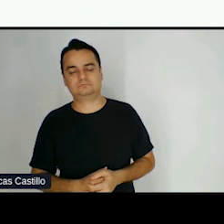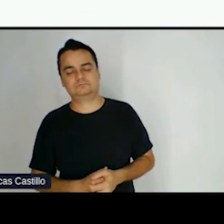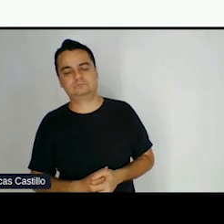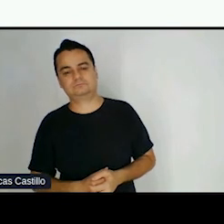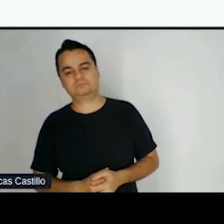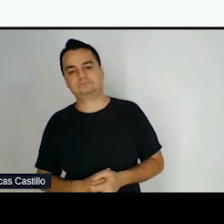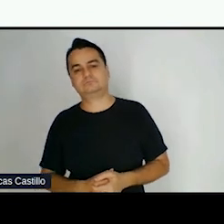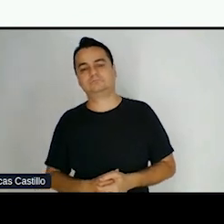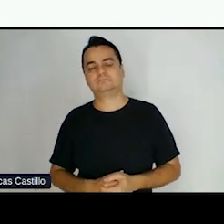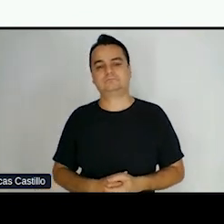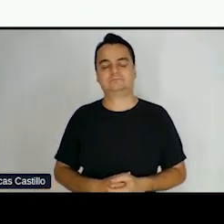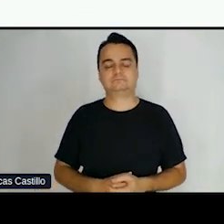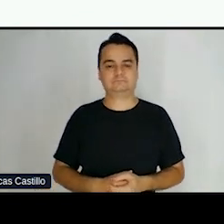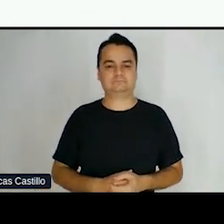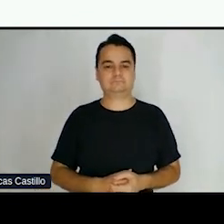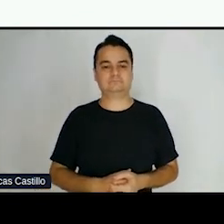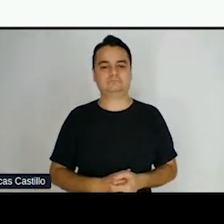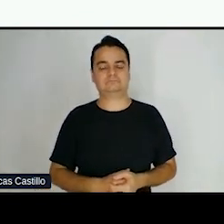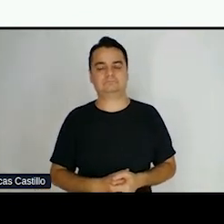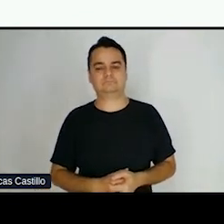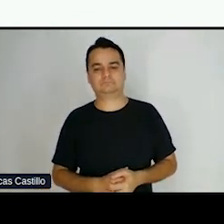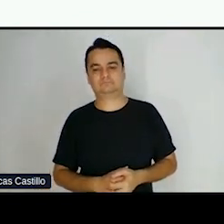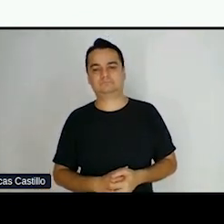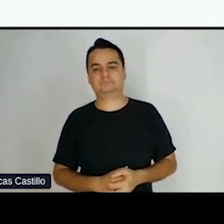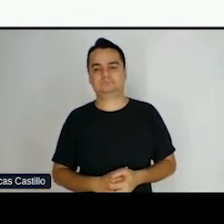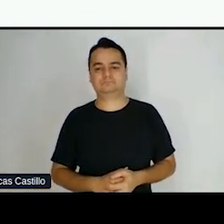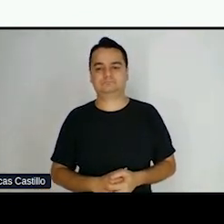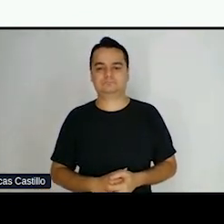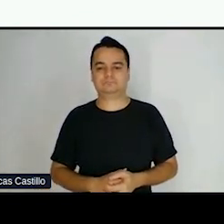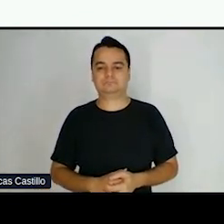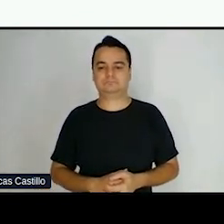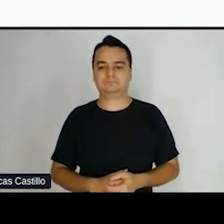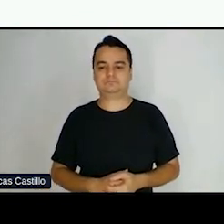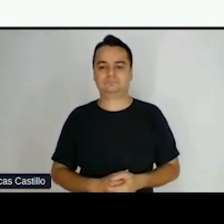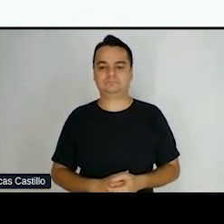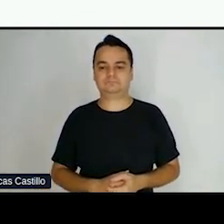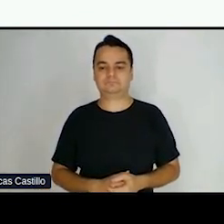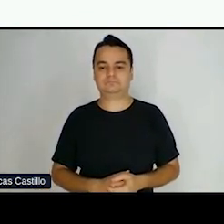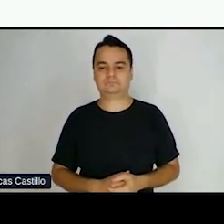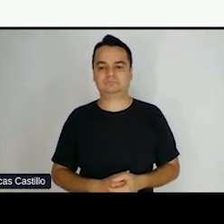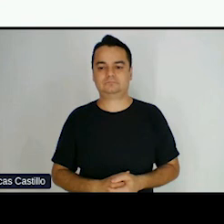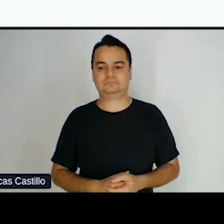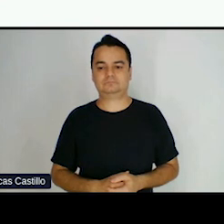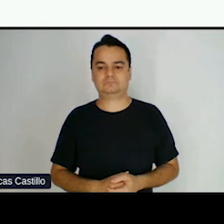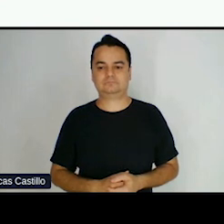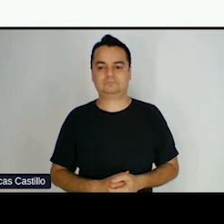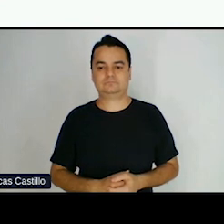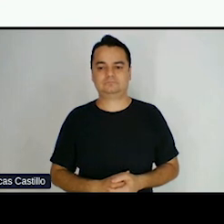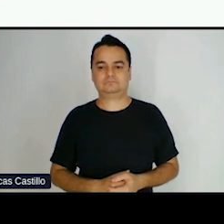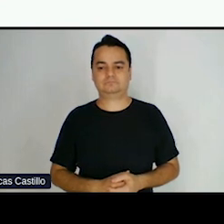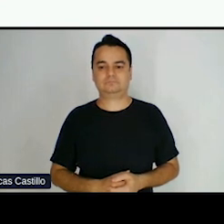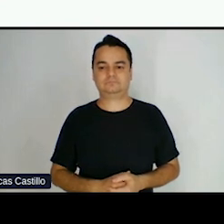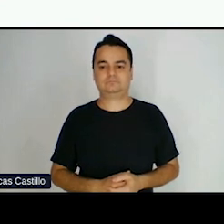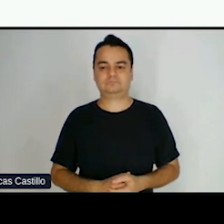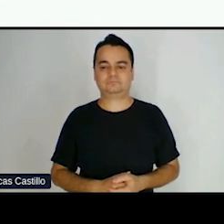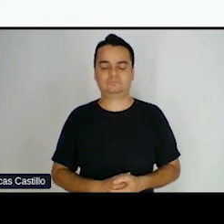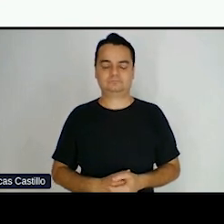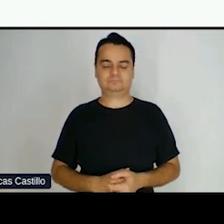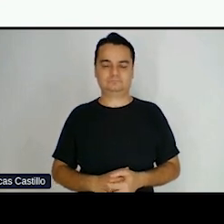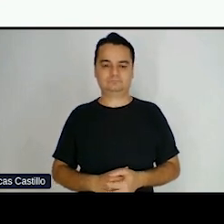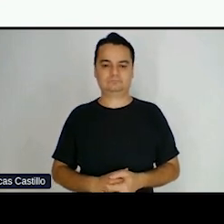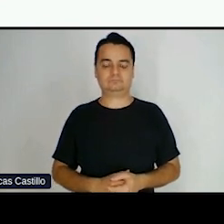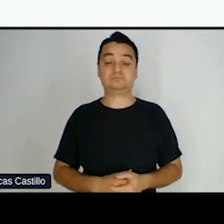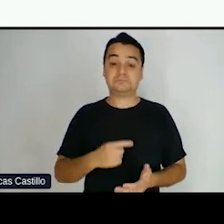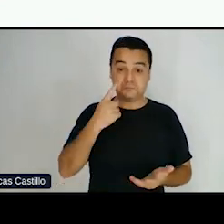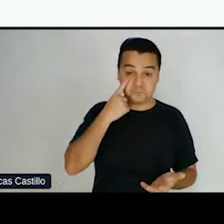botão de opção marcado. Clica ver etapa 3 de 3, revisão do acordo. Dessa forma, o usuário sabe em